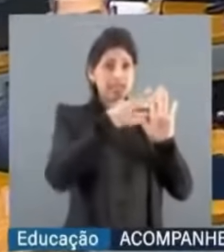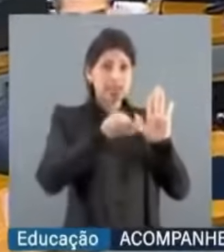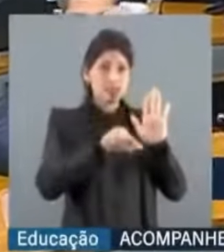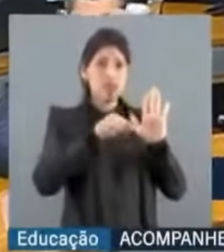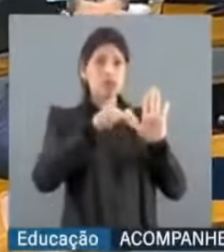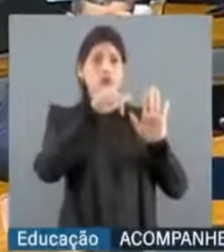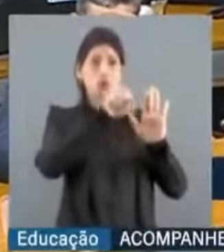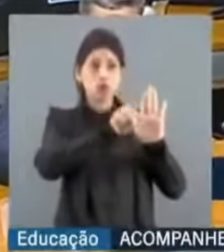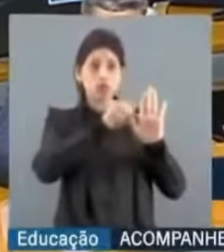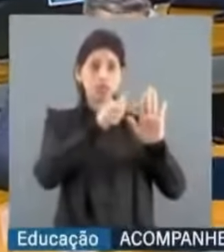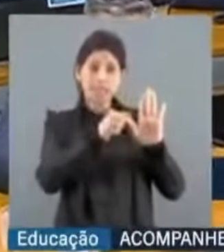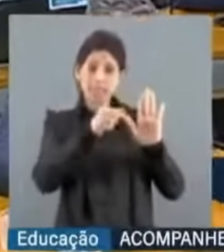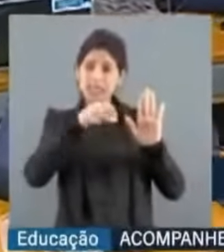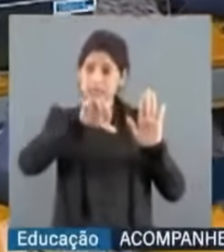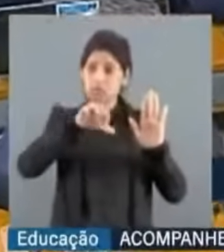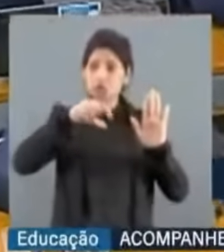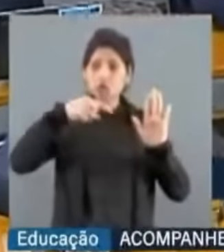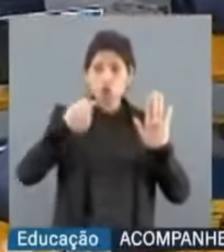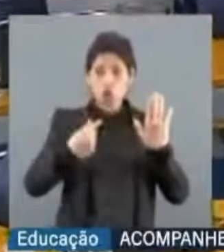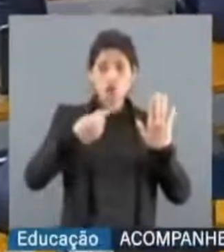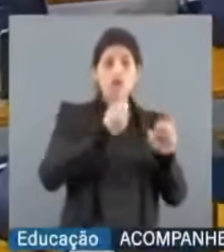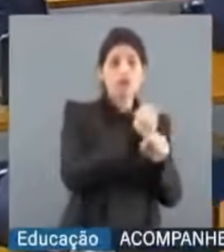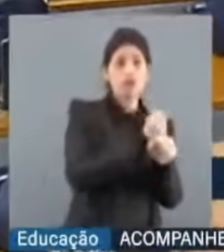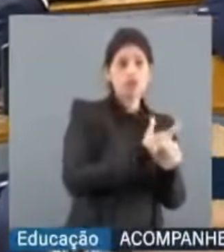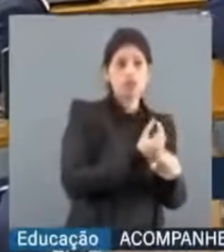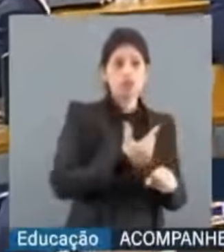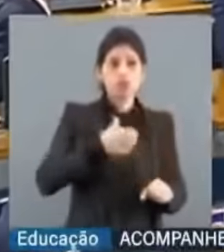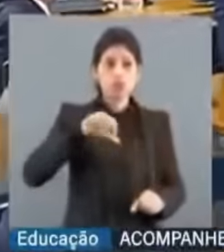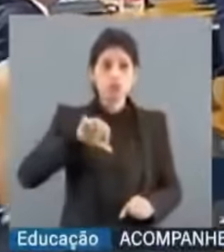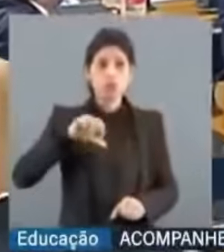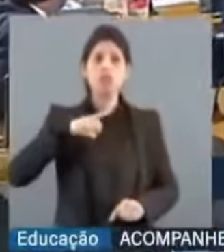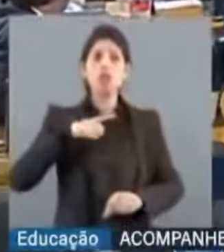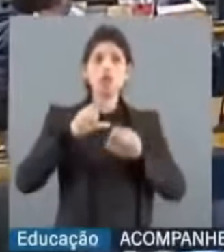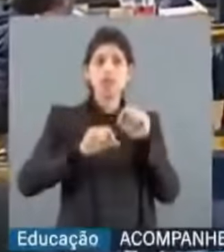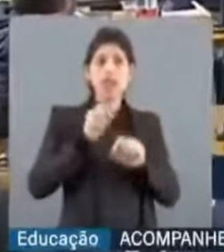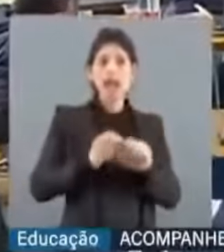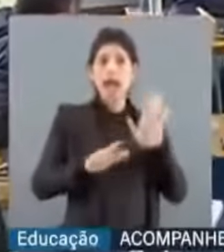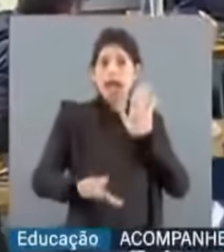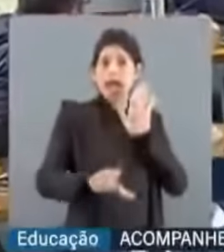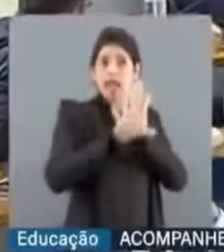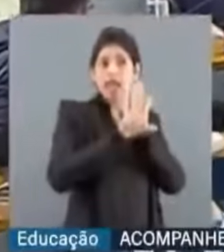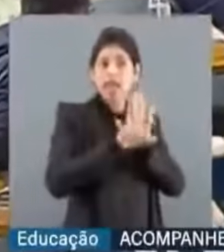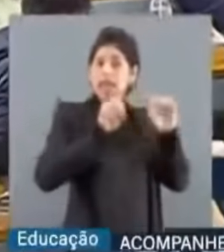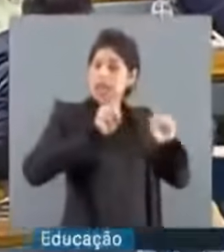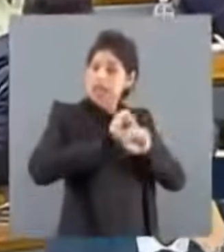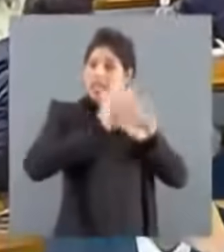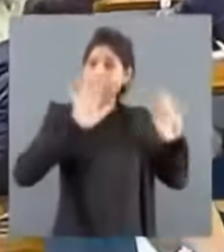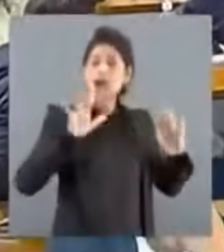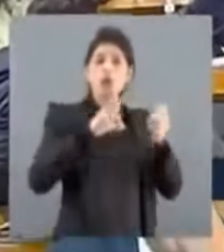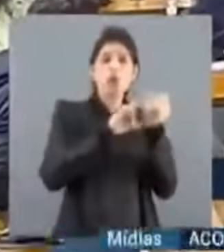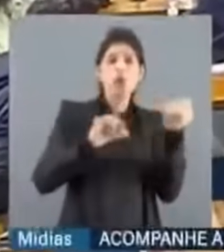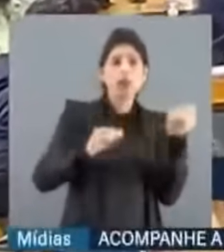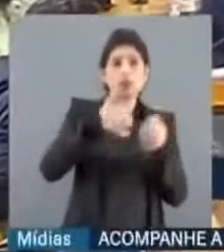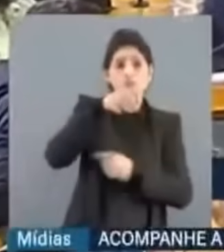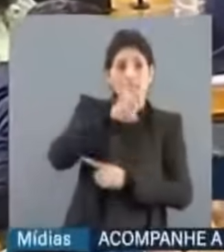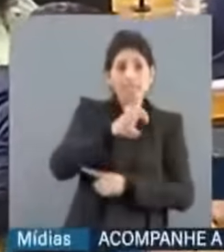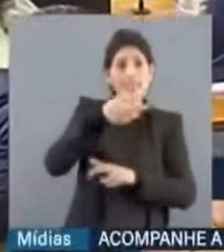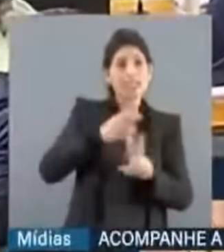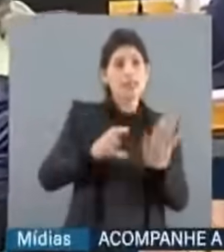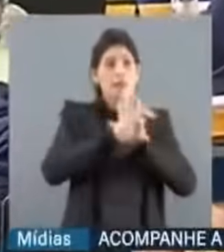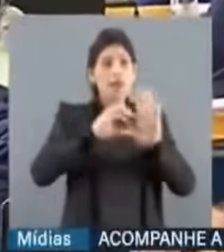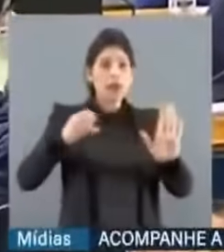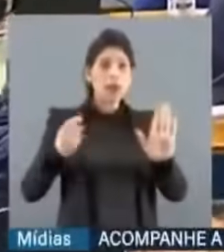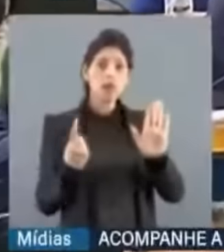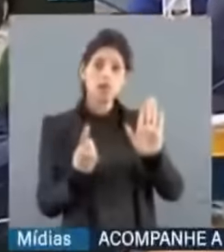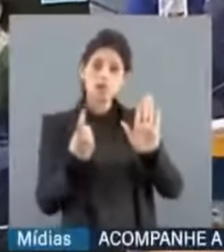tá causando já faz bastante tempo, né? Desde o começo da CPMI, não sei se vocês lembram. O Abílio é É, o careca aqui,